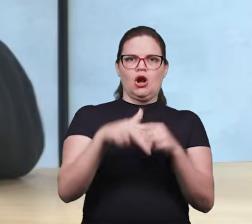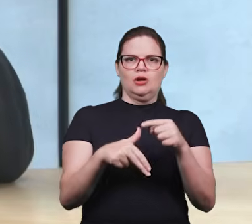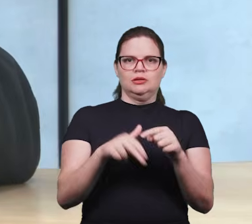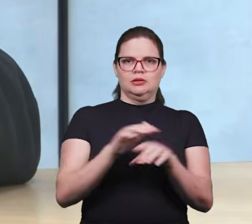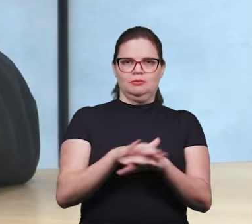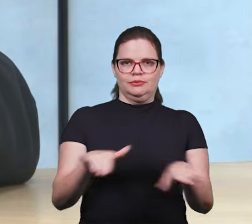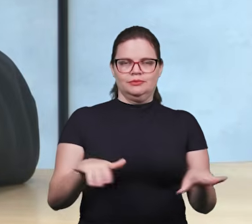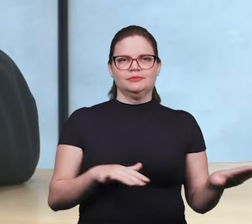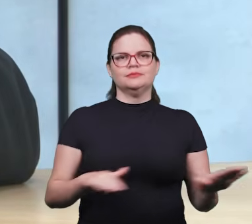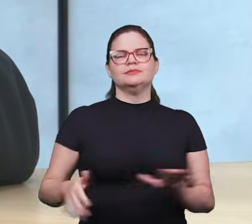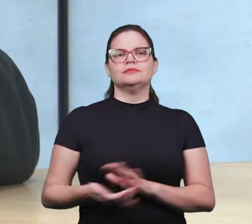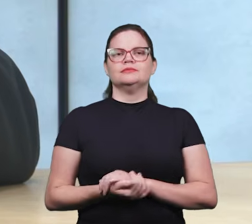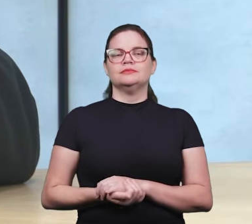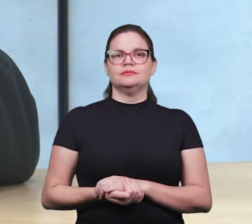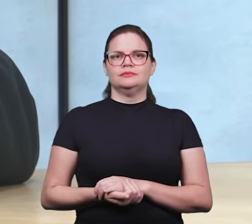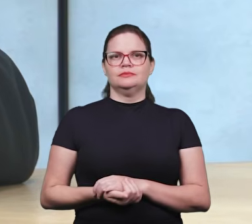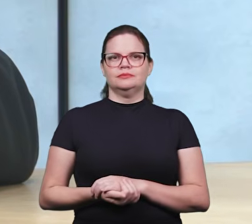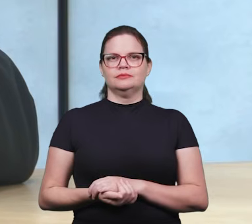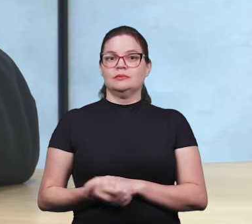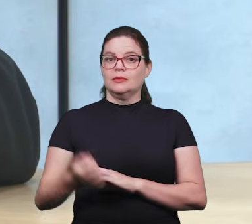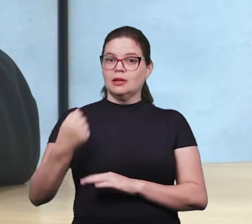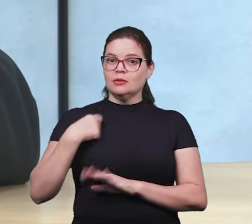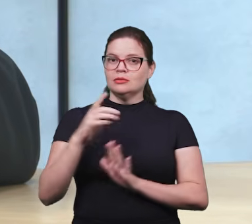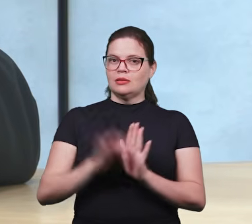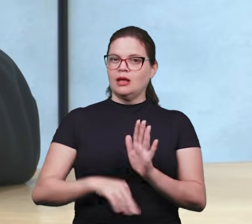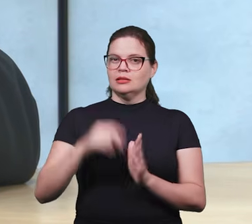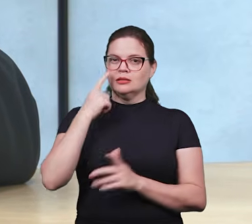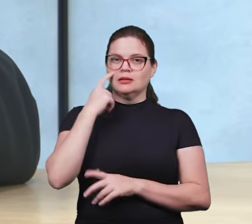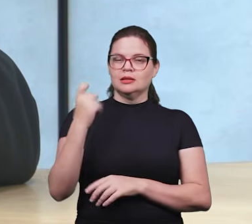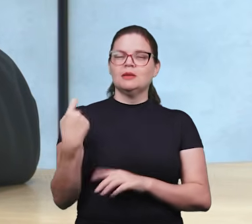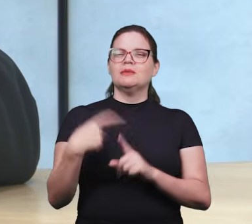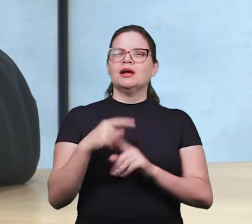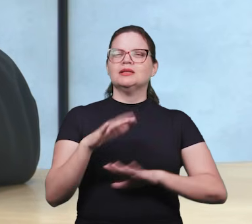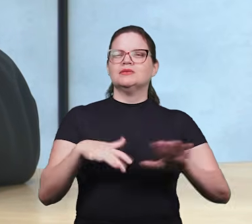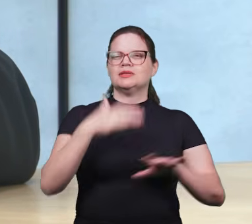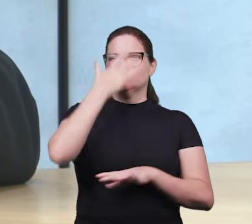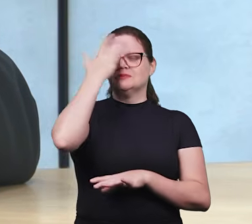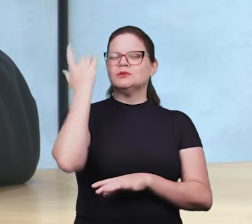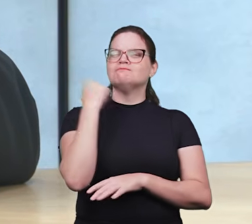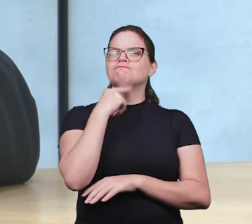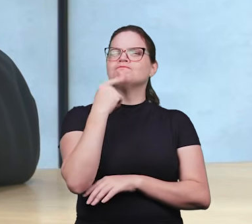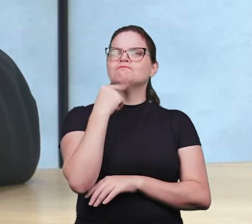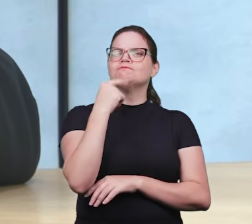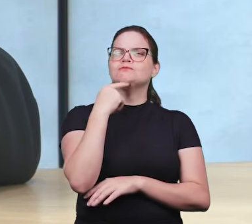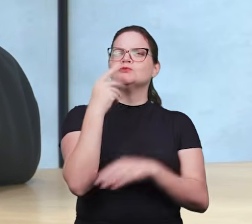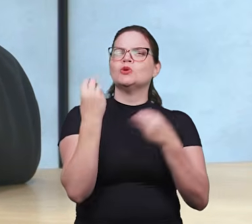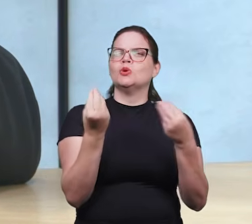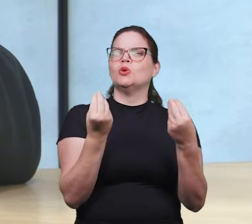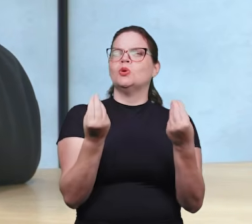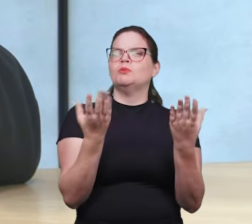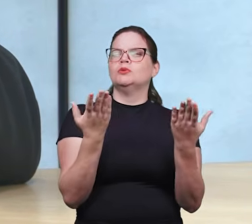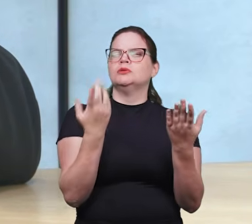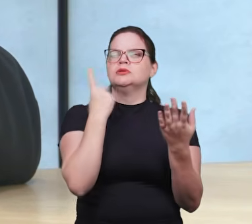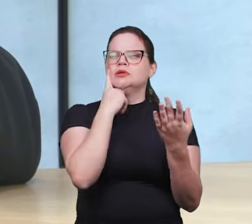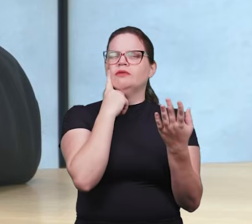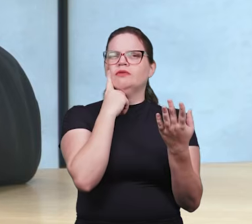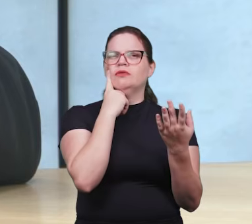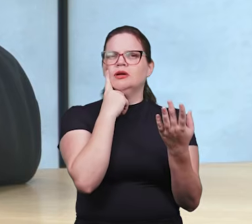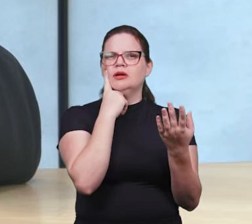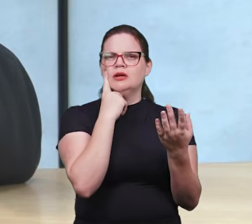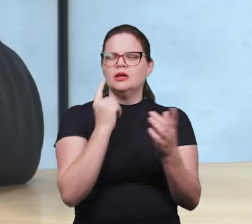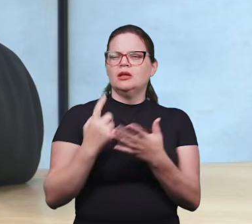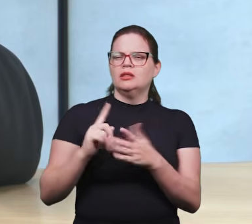esse texto aqui, ele é muito importante, que as pessoas questionam muito a respeito, falam assim, não, mas depois